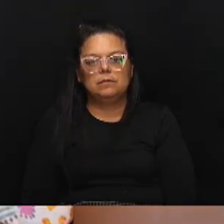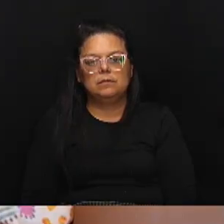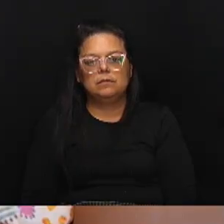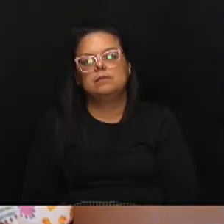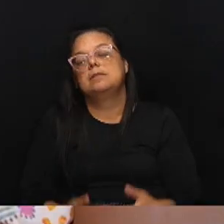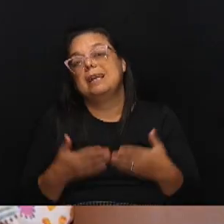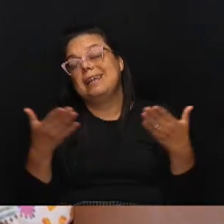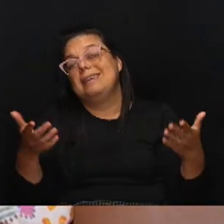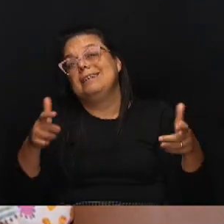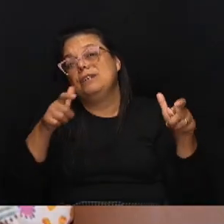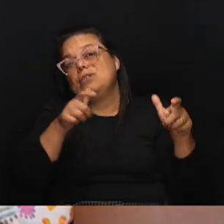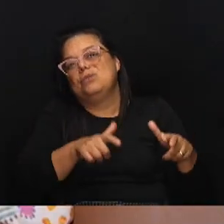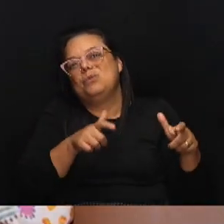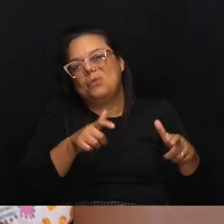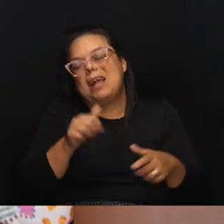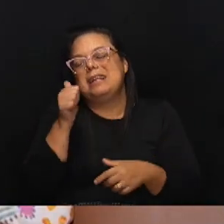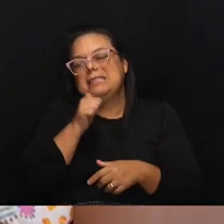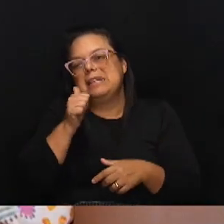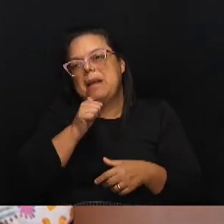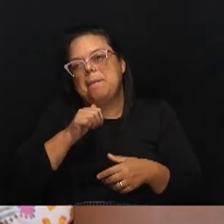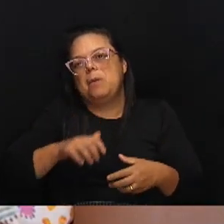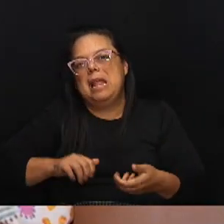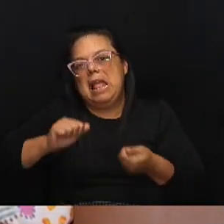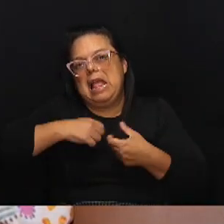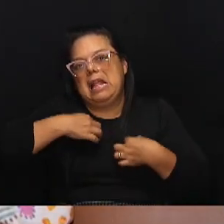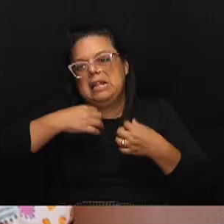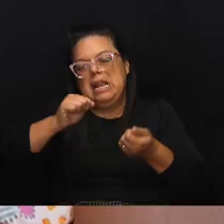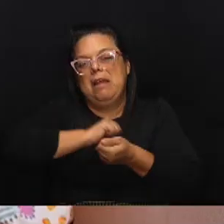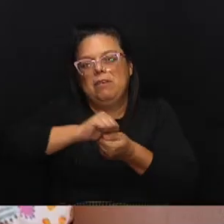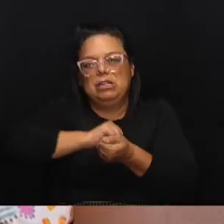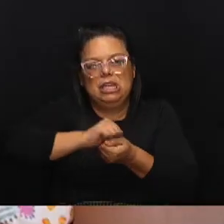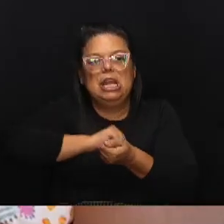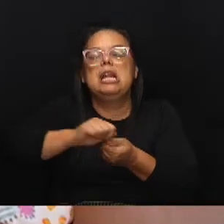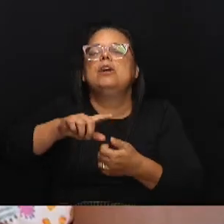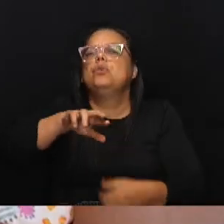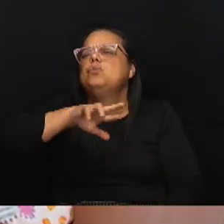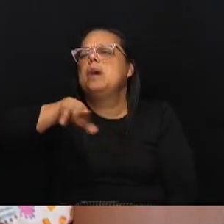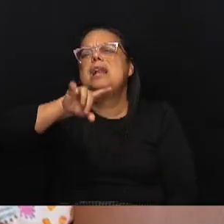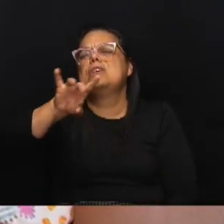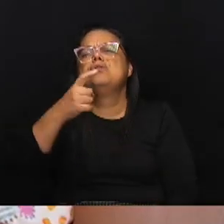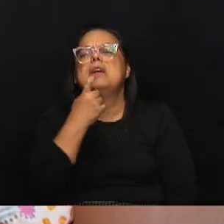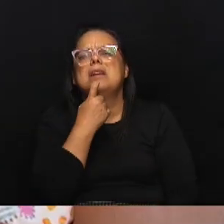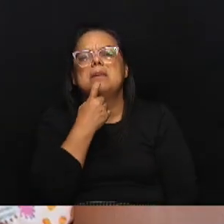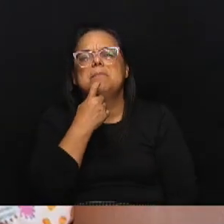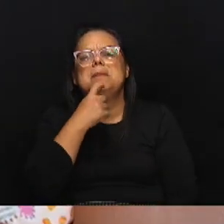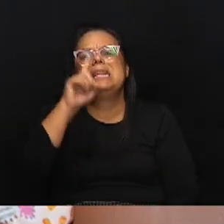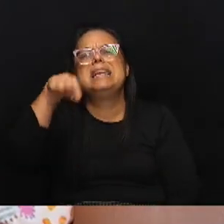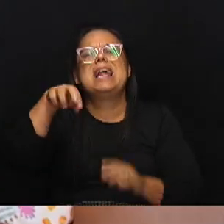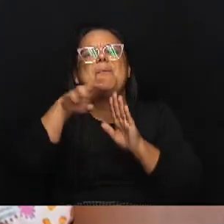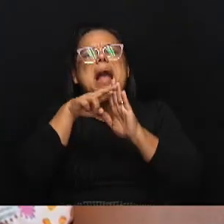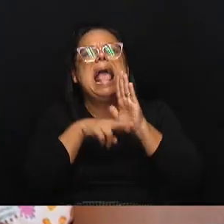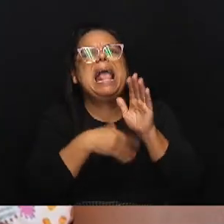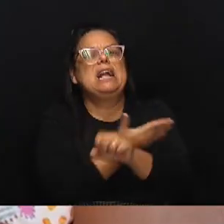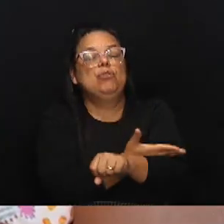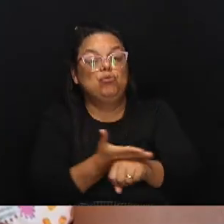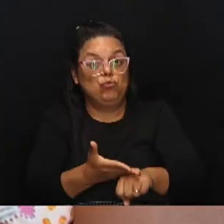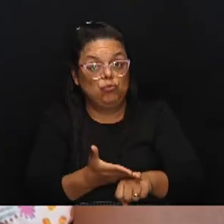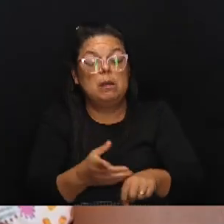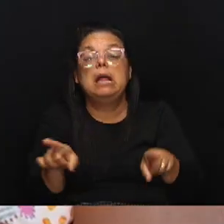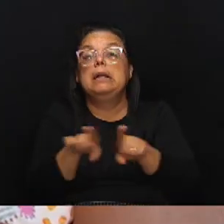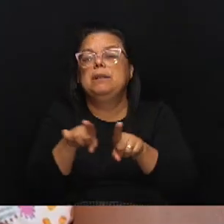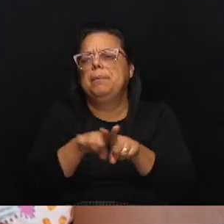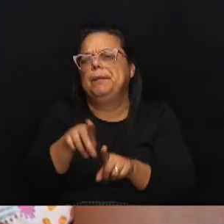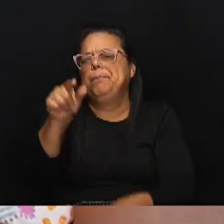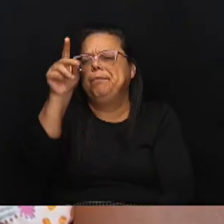Esses lugares onde as lavadeiras faziam isso, não só em Campinas, como isso é uma regra geral dos costumes, e é até muito anterior